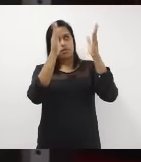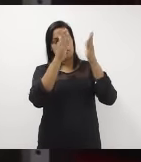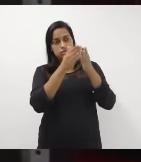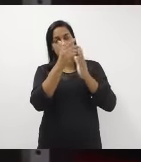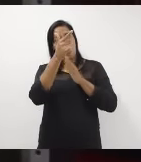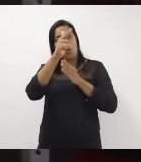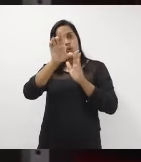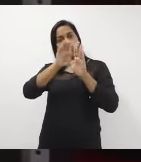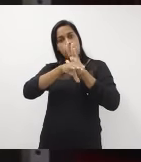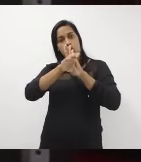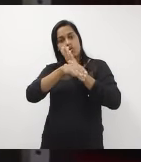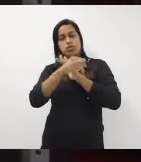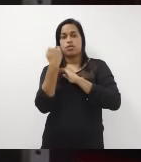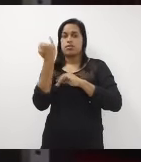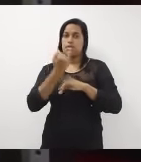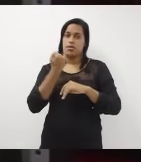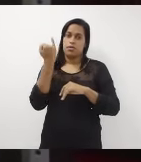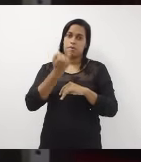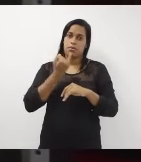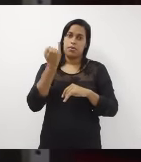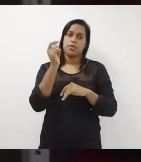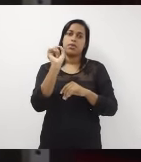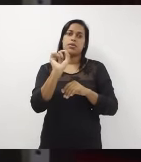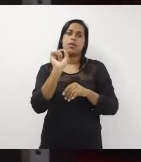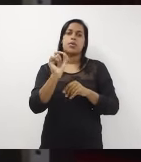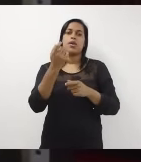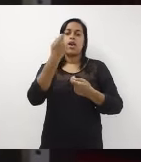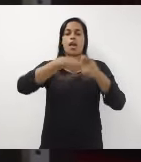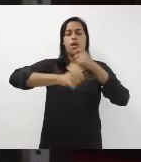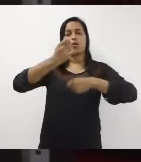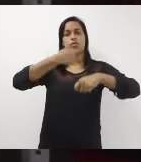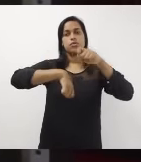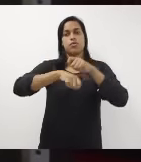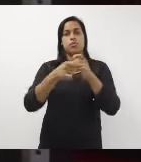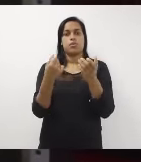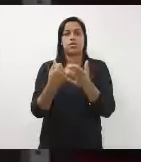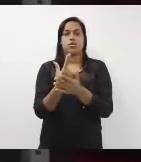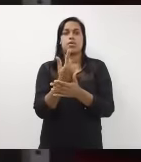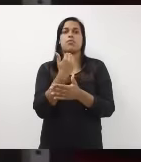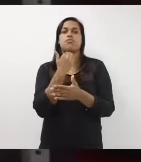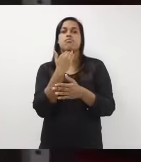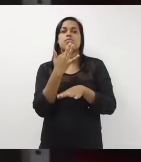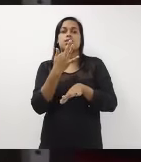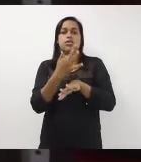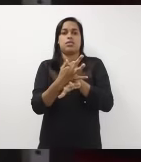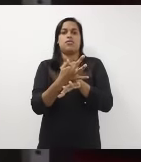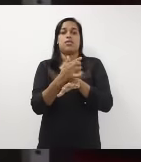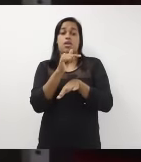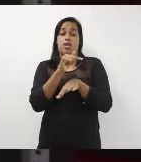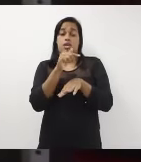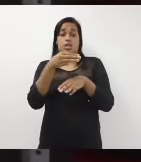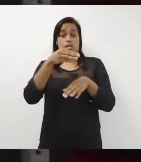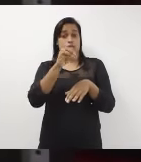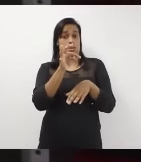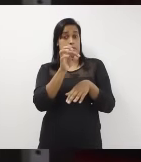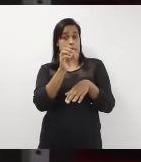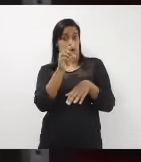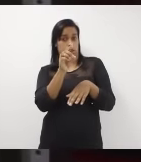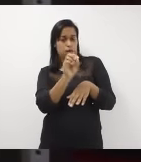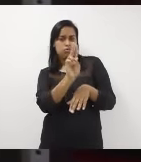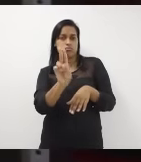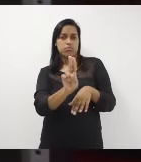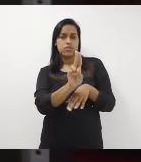conceito importante é o lote econômico de compra sem faltas. Esse é um método utilizado para determinar a quantidade